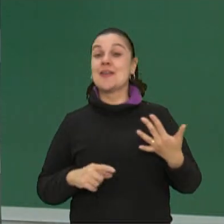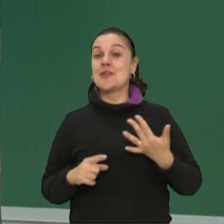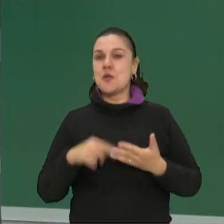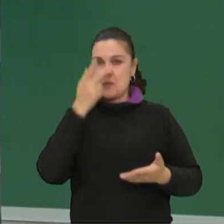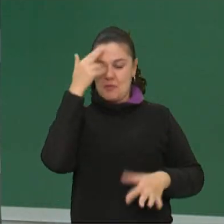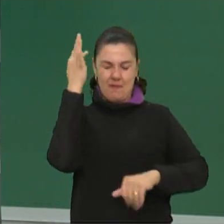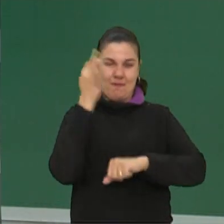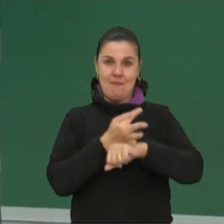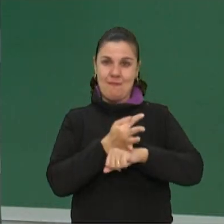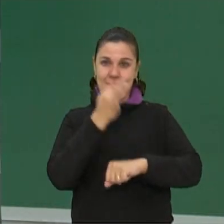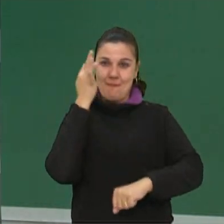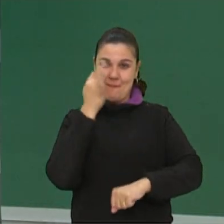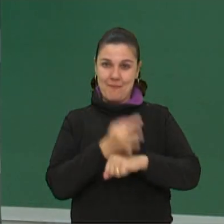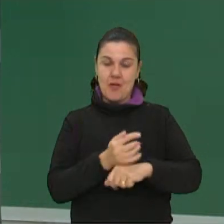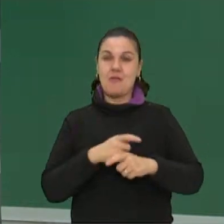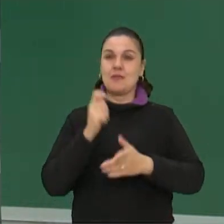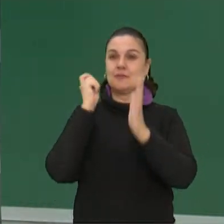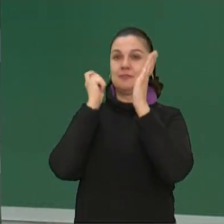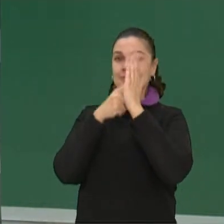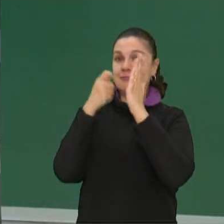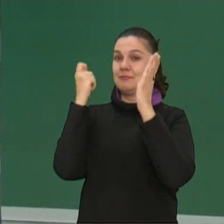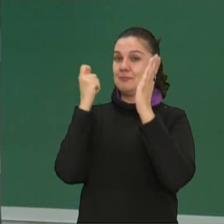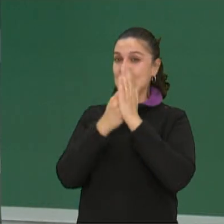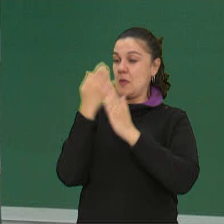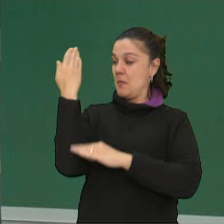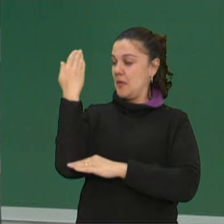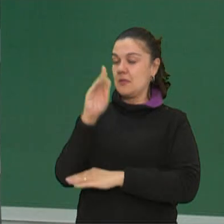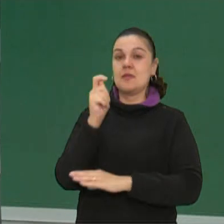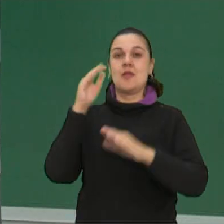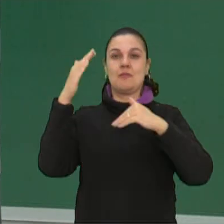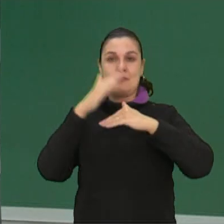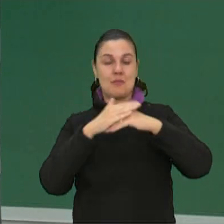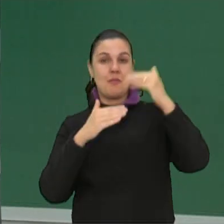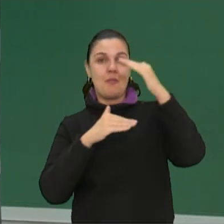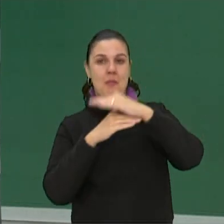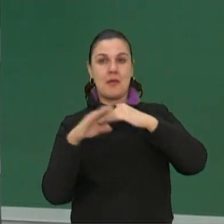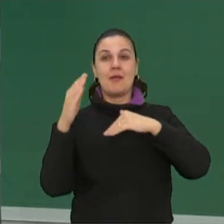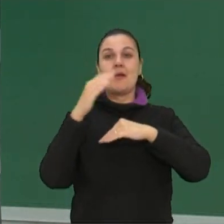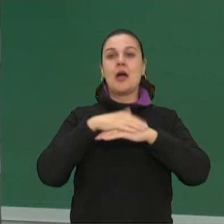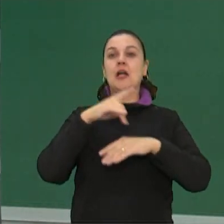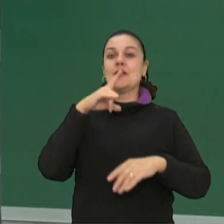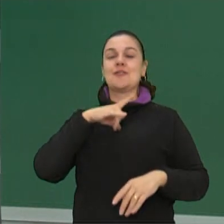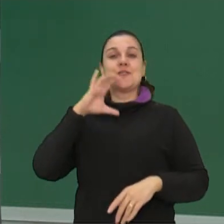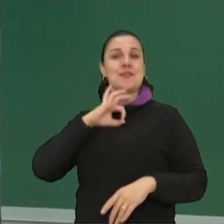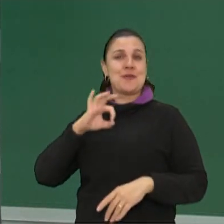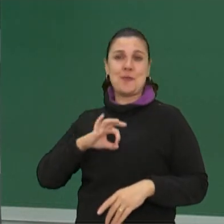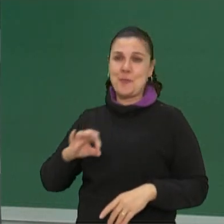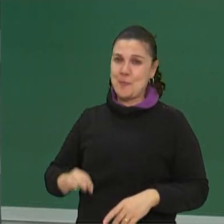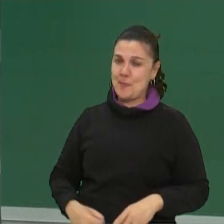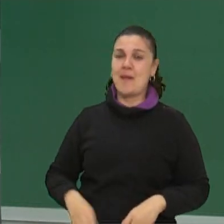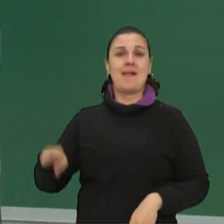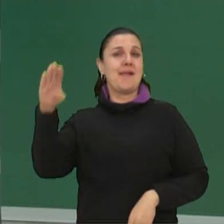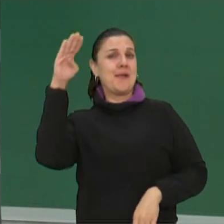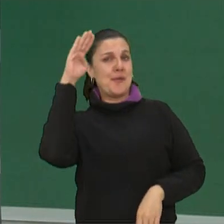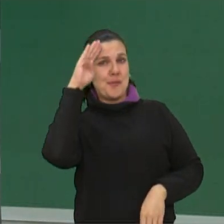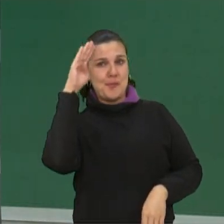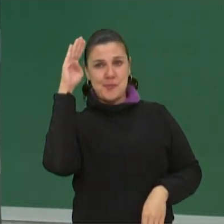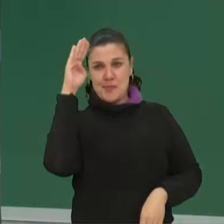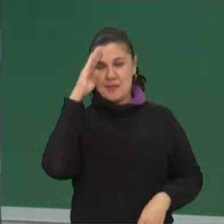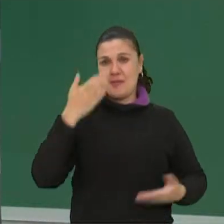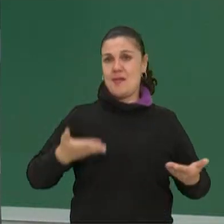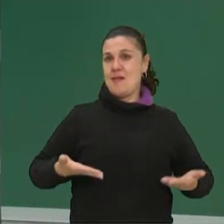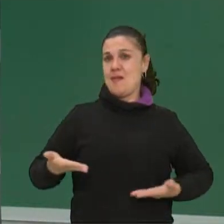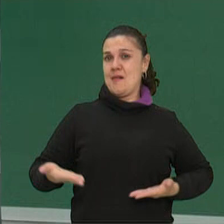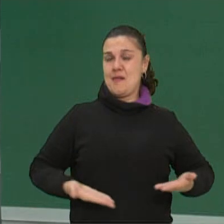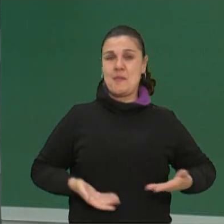os ferreiros, carpinteiros, pedreiros, Havia também os padres, os militares, os